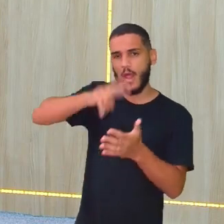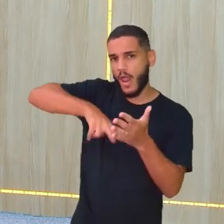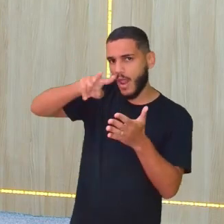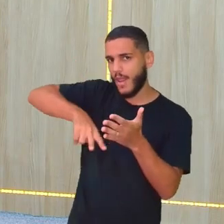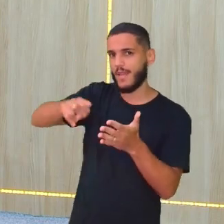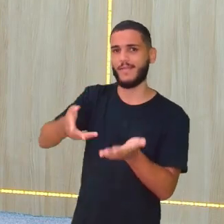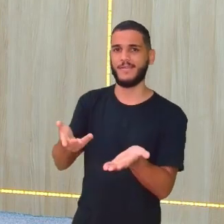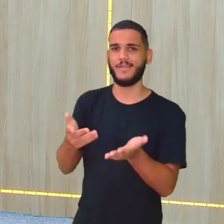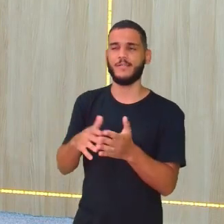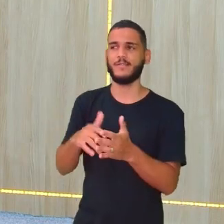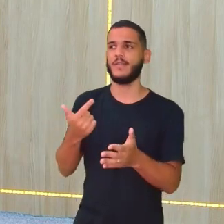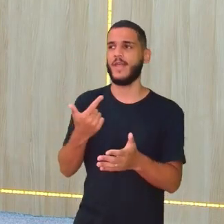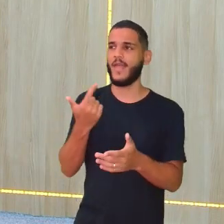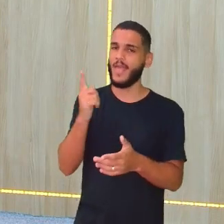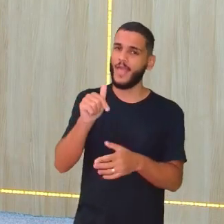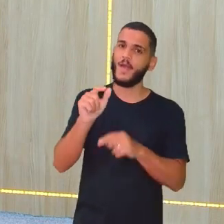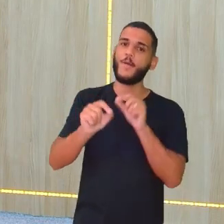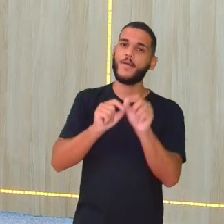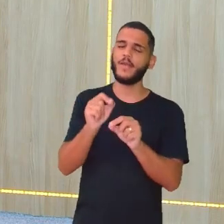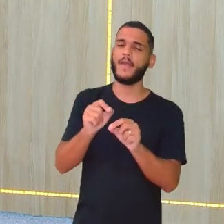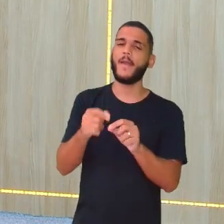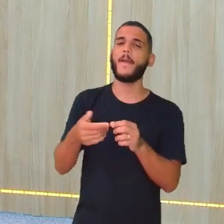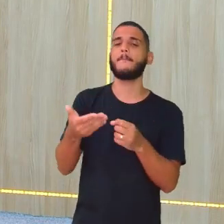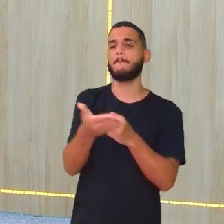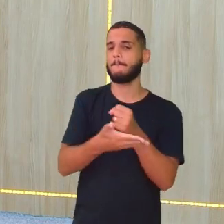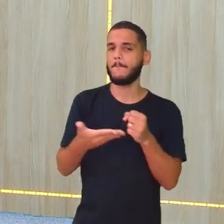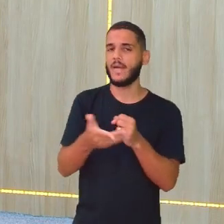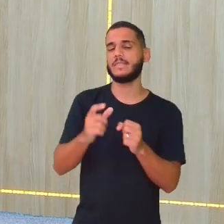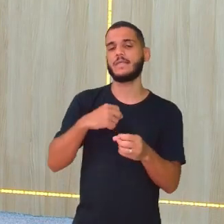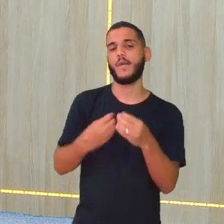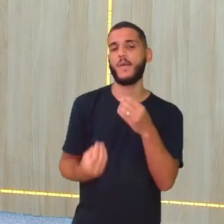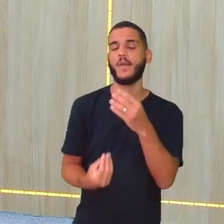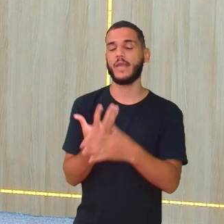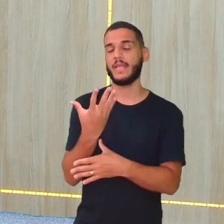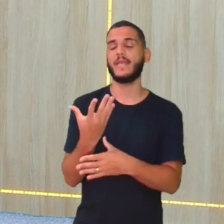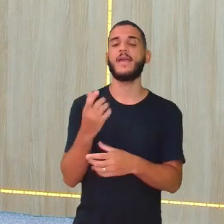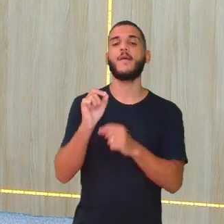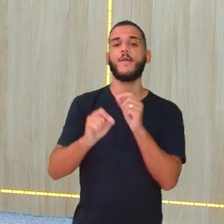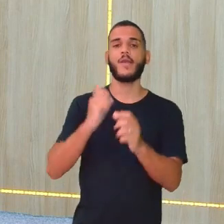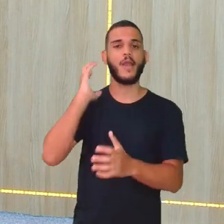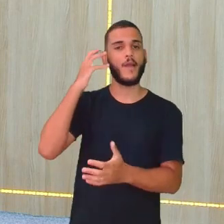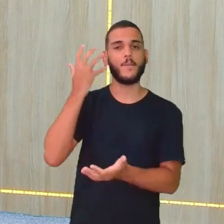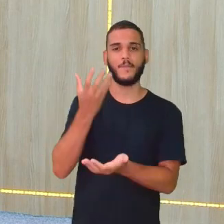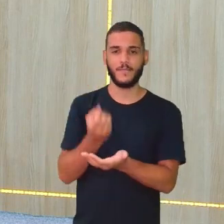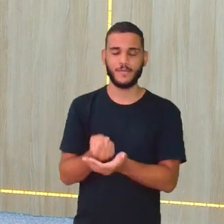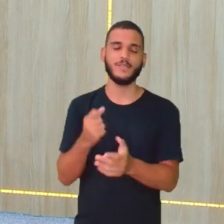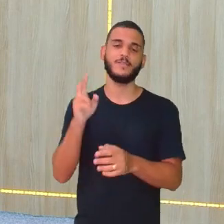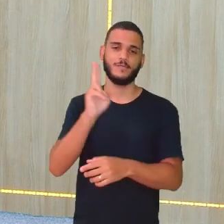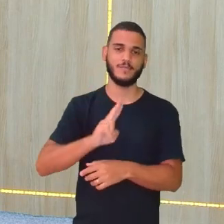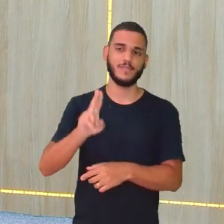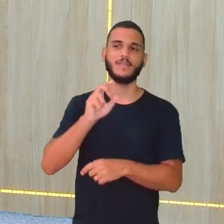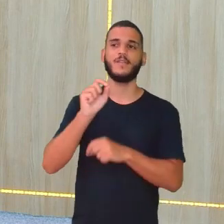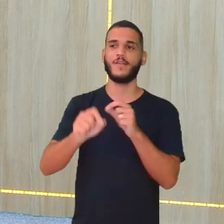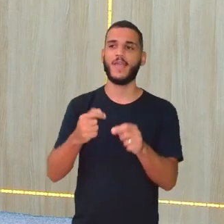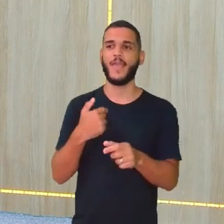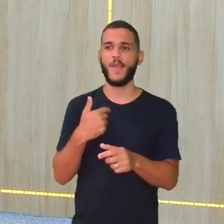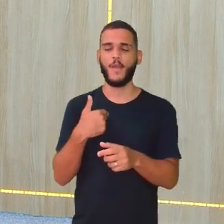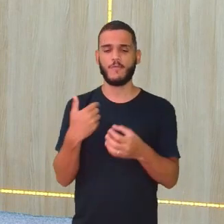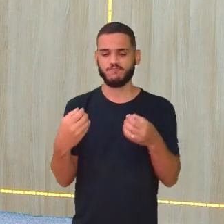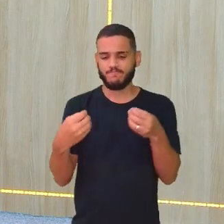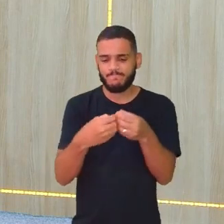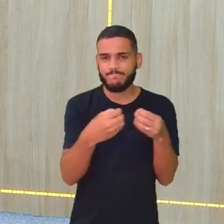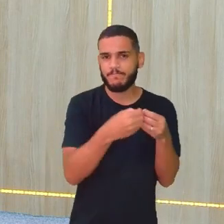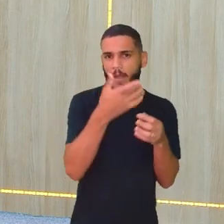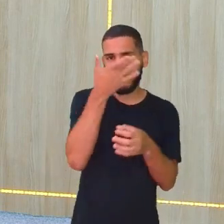mais, e foi inclusive uma parte essencial para eu fazer esse podcast, que a partir disso eu vi que estava chegando em